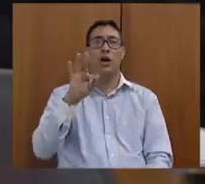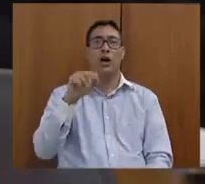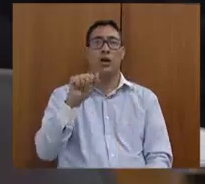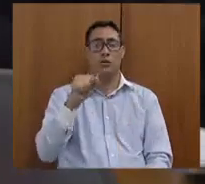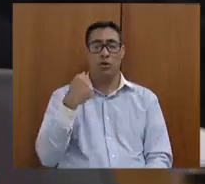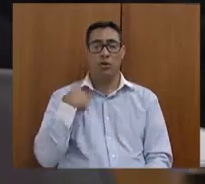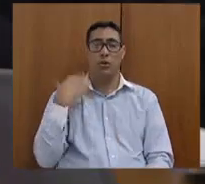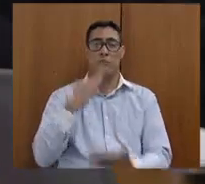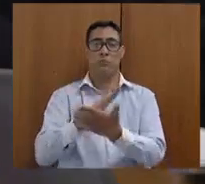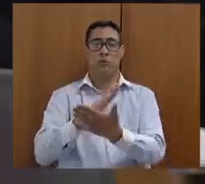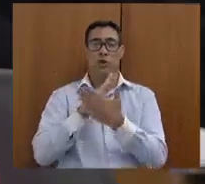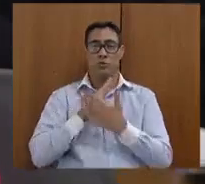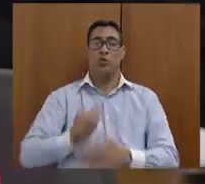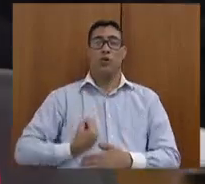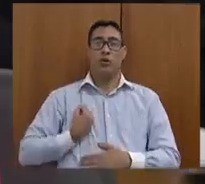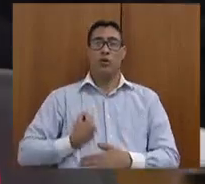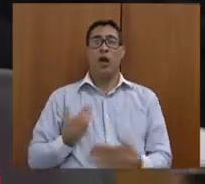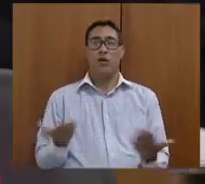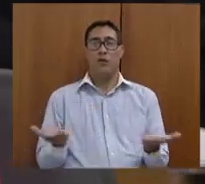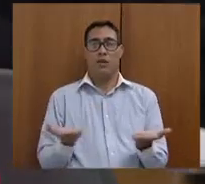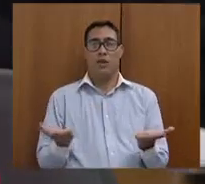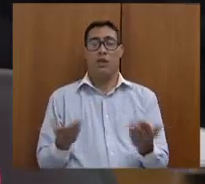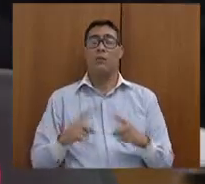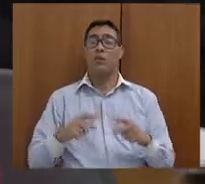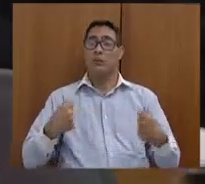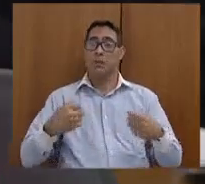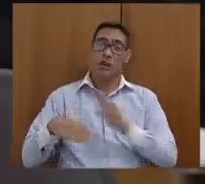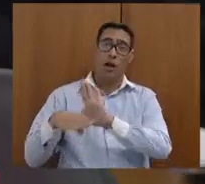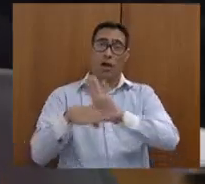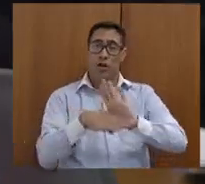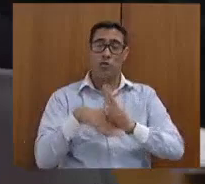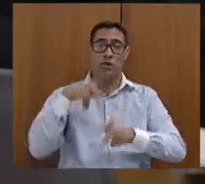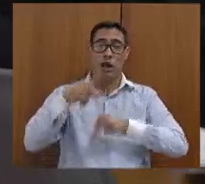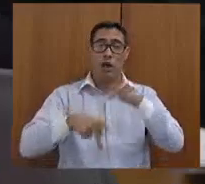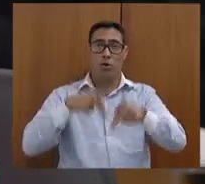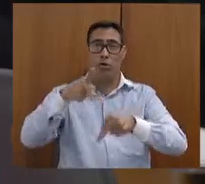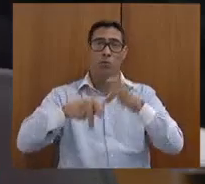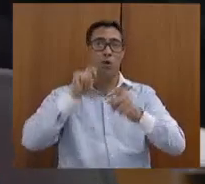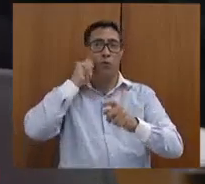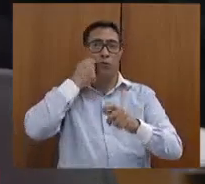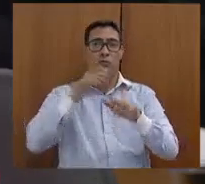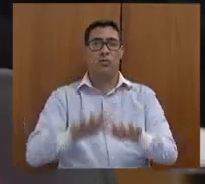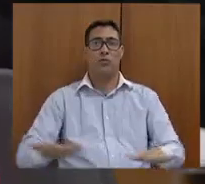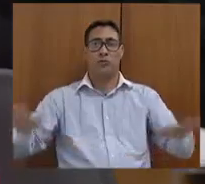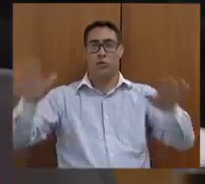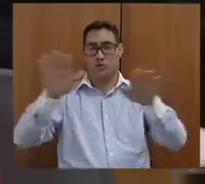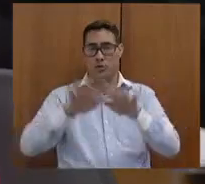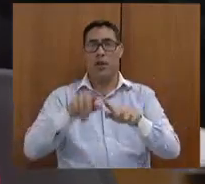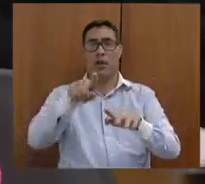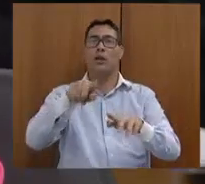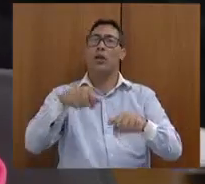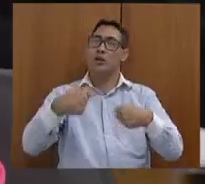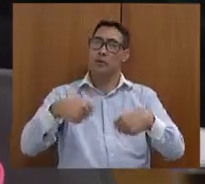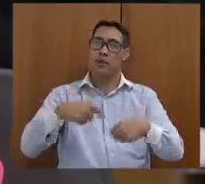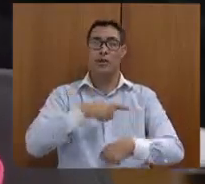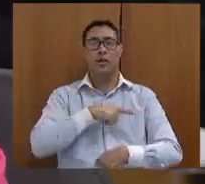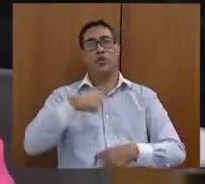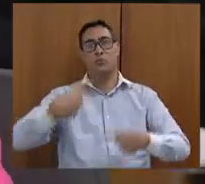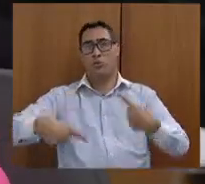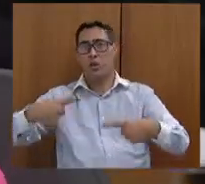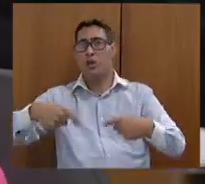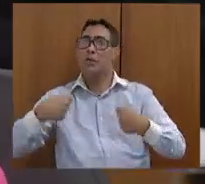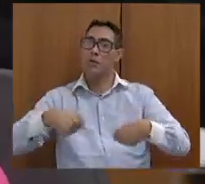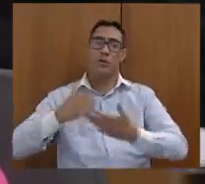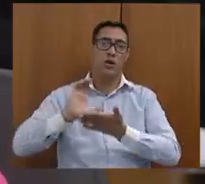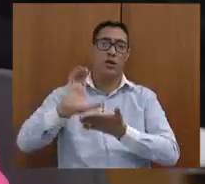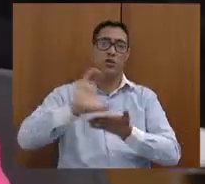e nós precisamos emancipar o povo negro do Estado de Minas Gerais e preciso de política e política precisa de investimento e aquilo que